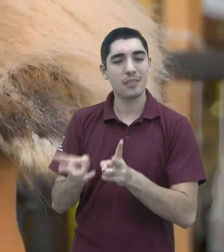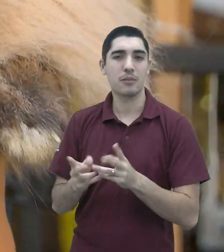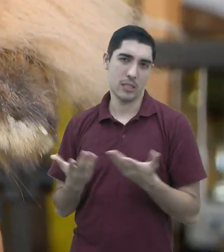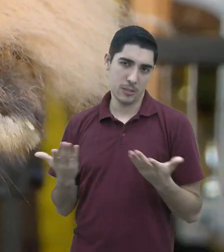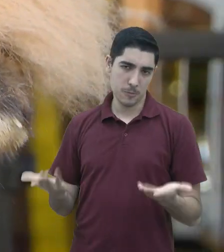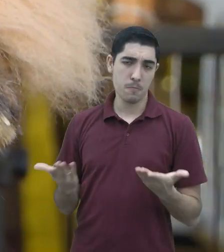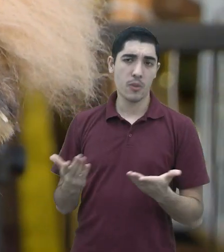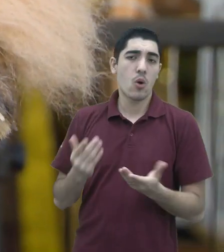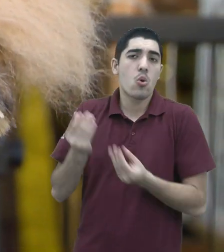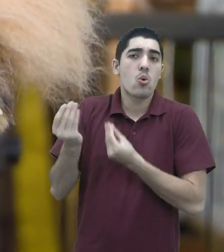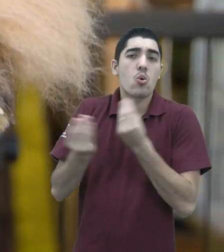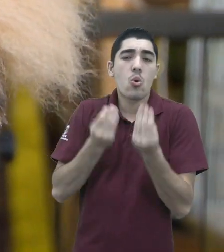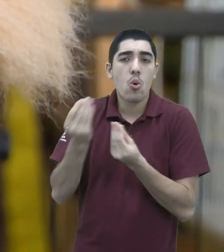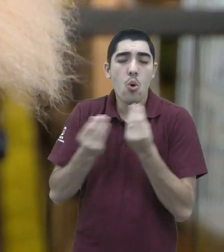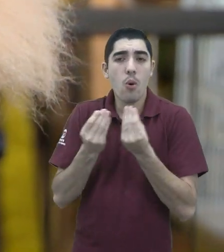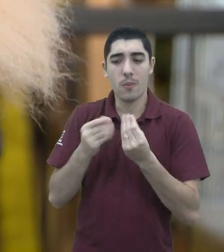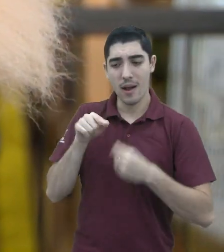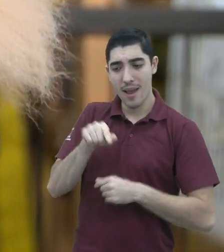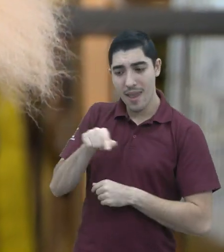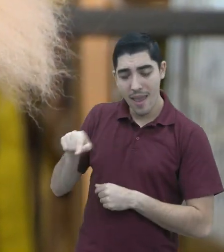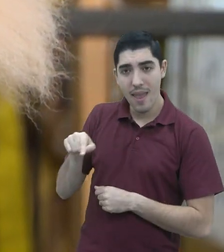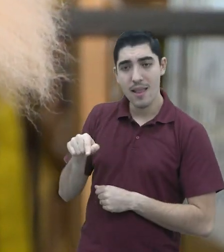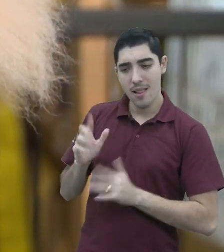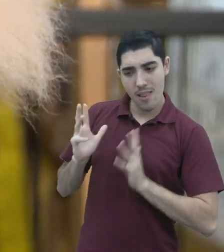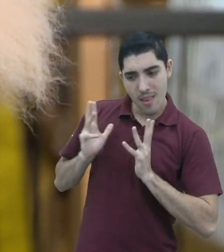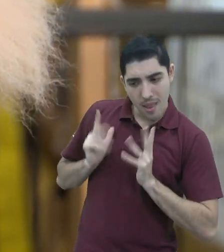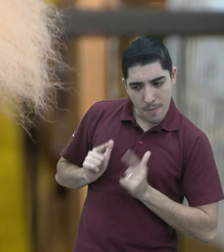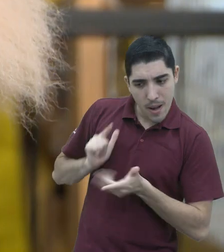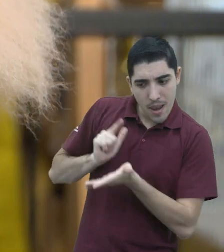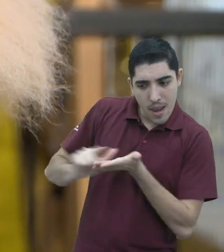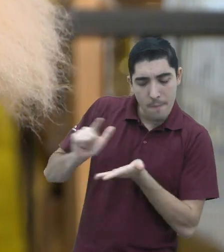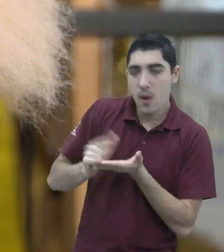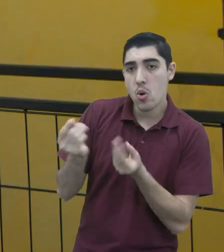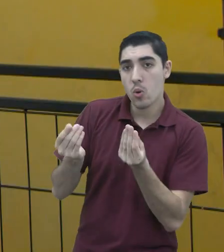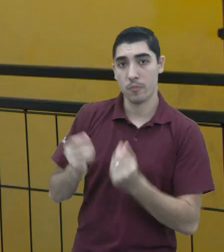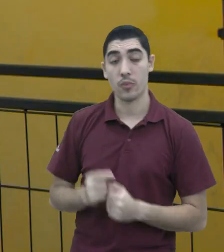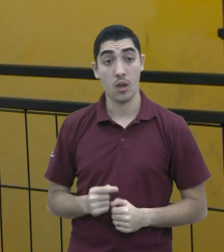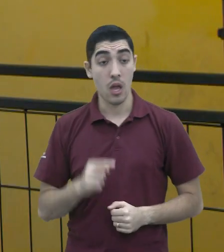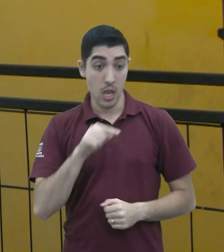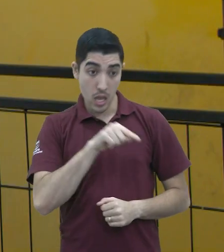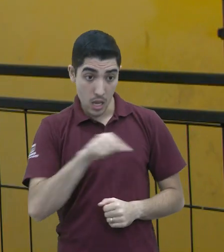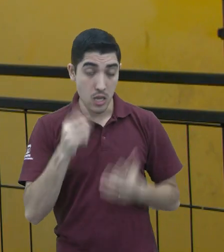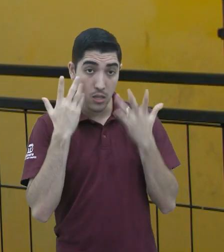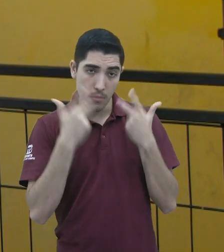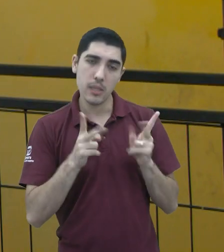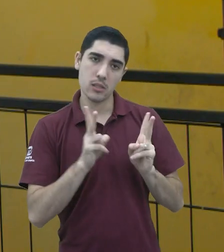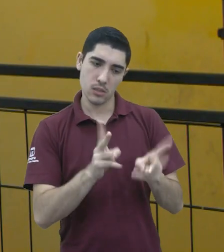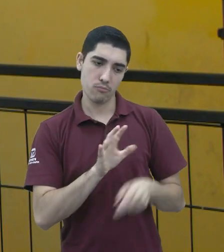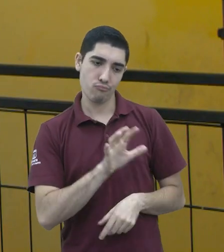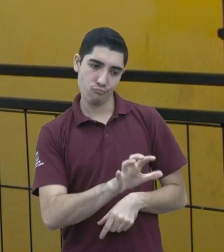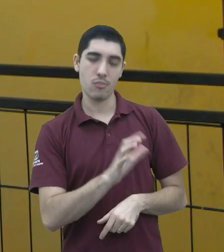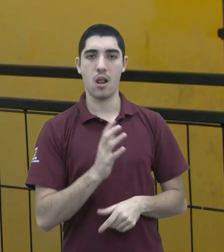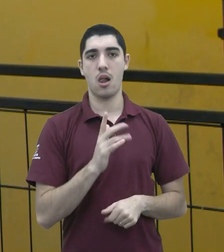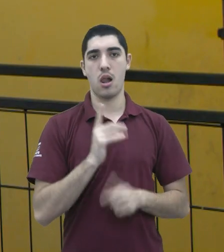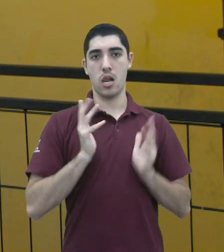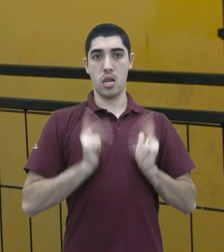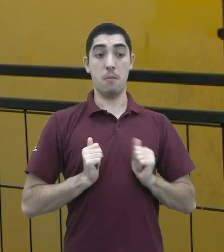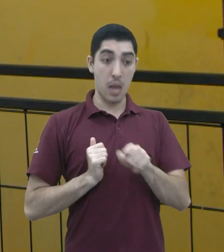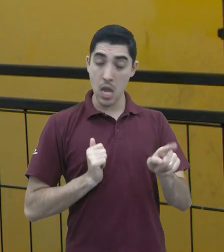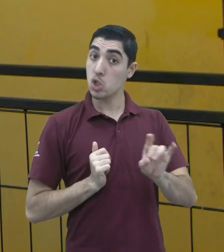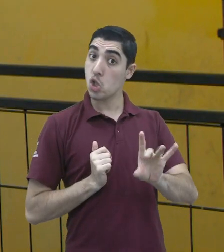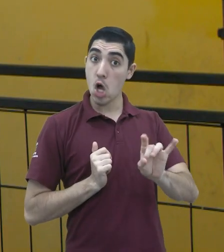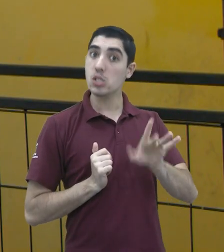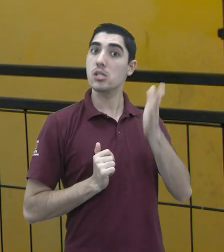que a gente está falando aqui no programa de hoje. Como é que tem que ser a rotina de higiene? Então, eles são animais bem limpinhos, né? Eles mesmos